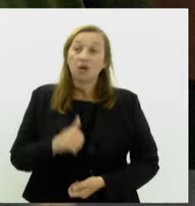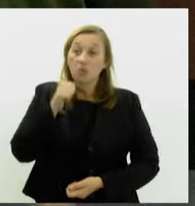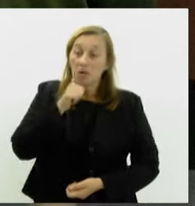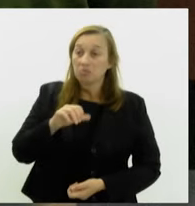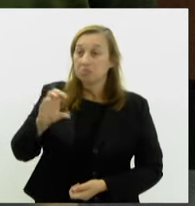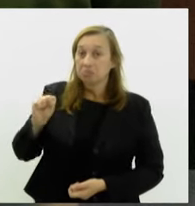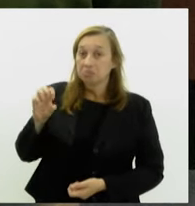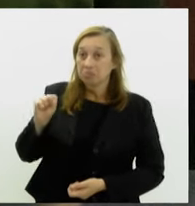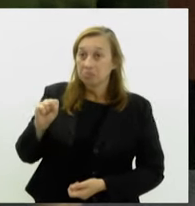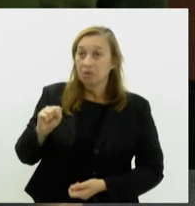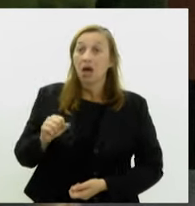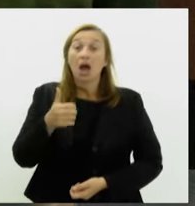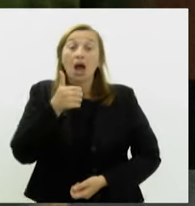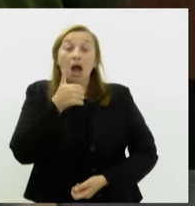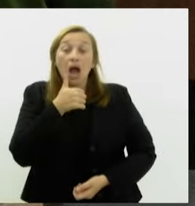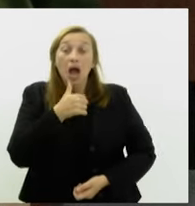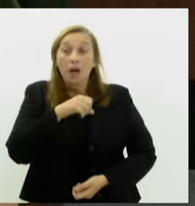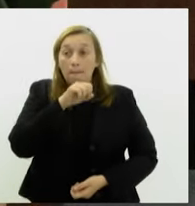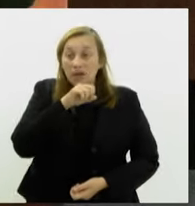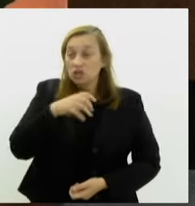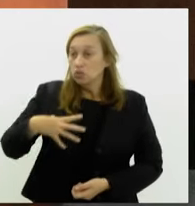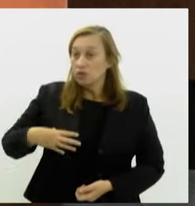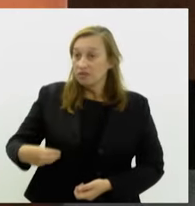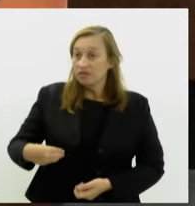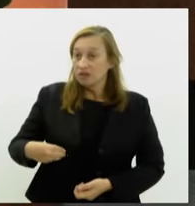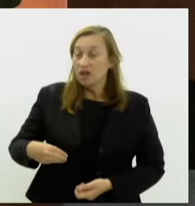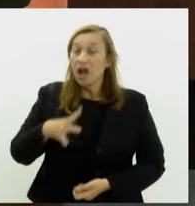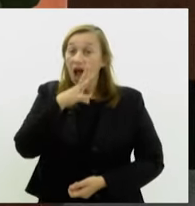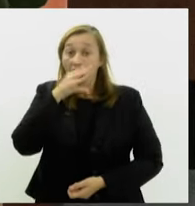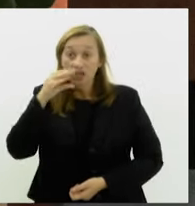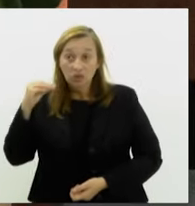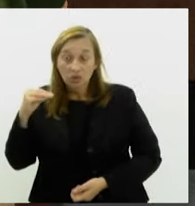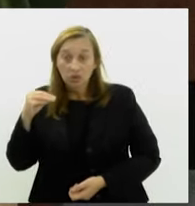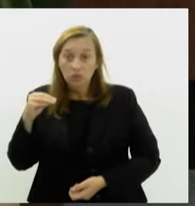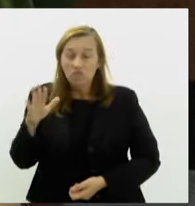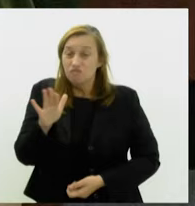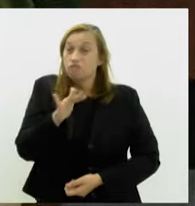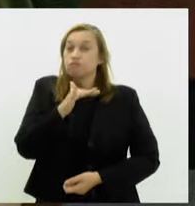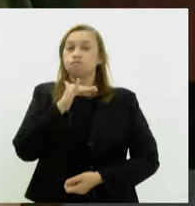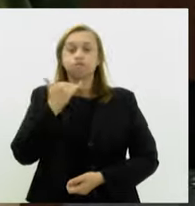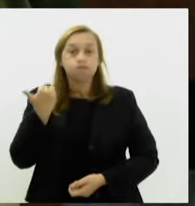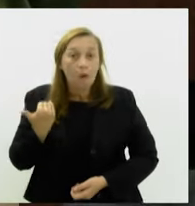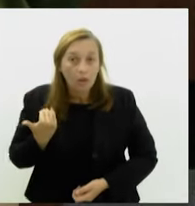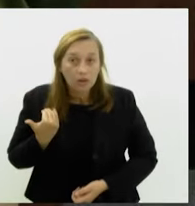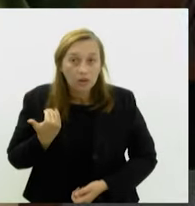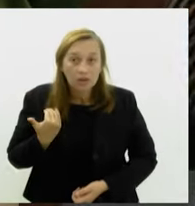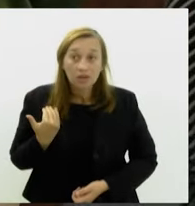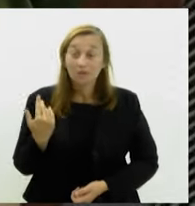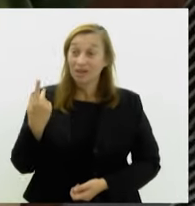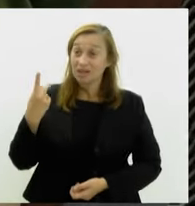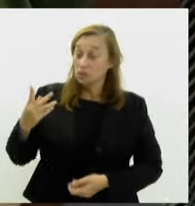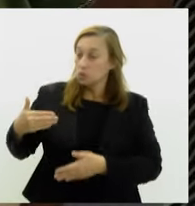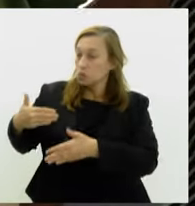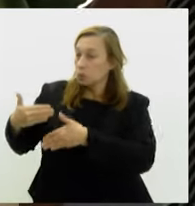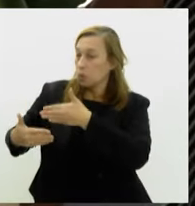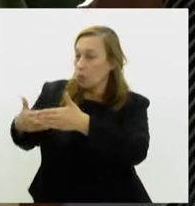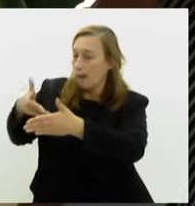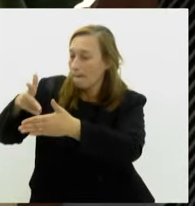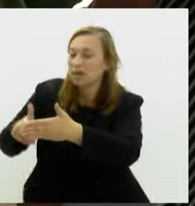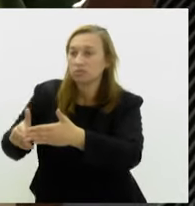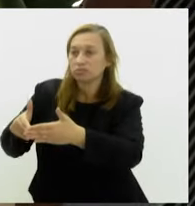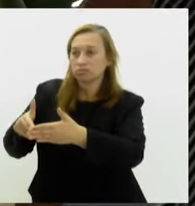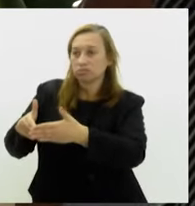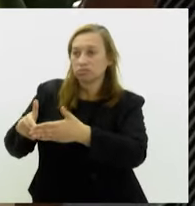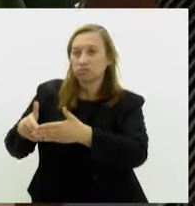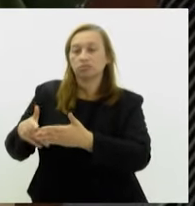lésbica, mãe de uma filha adolescente, e teve sua vida ceifada para que a sua trajetória política fosse